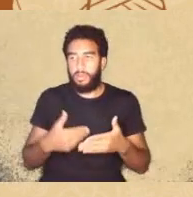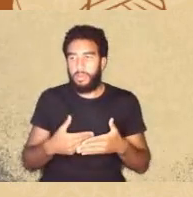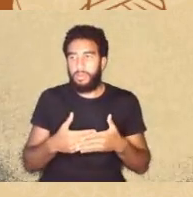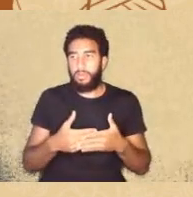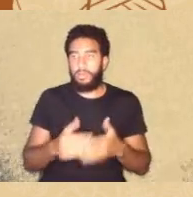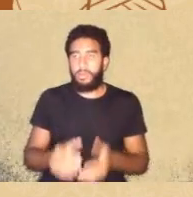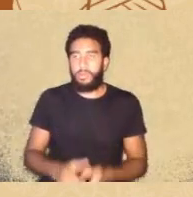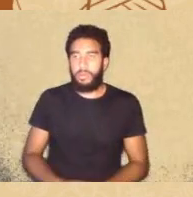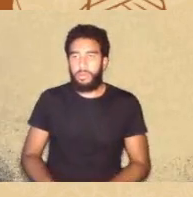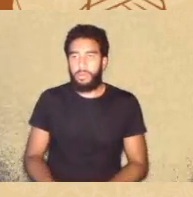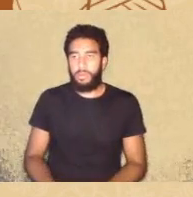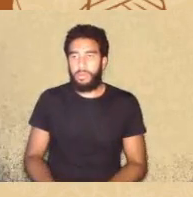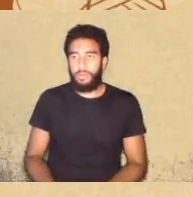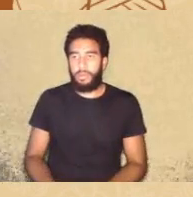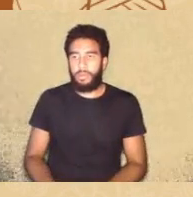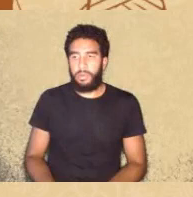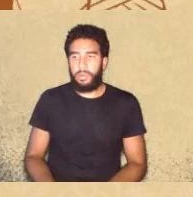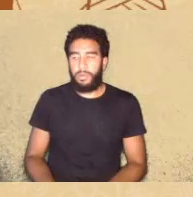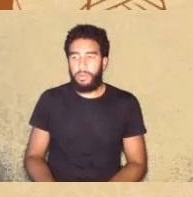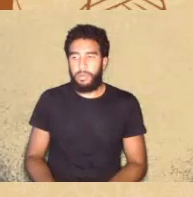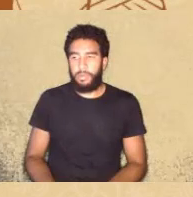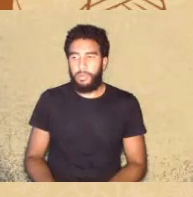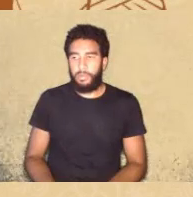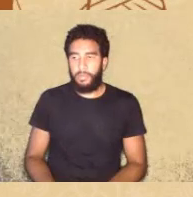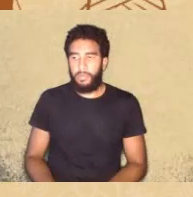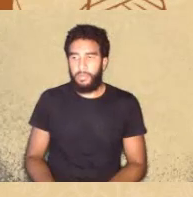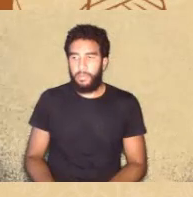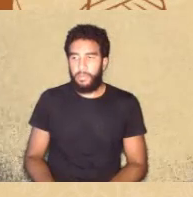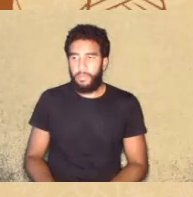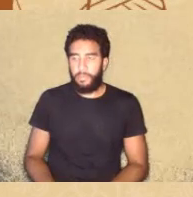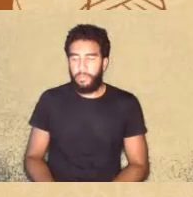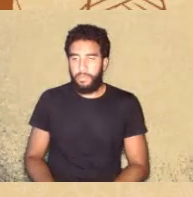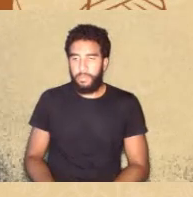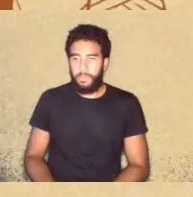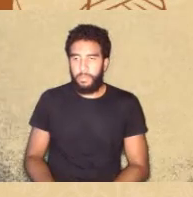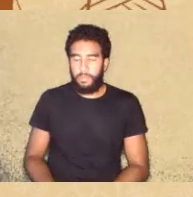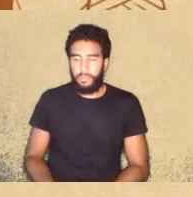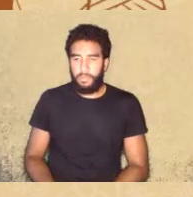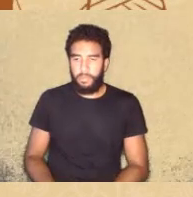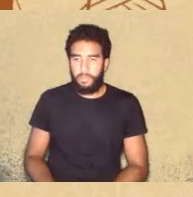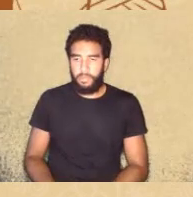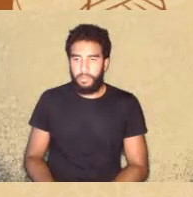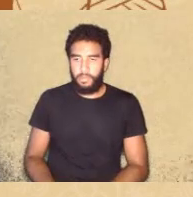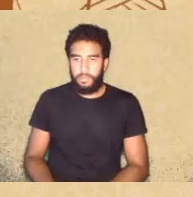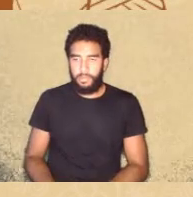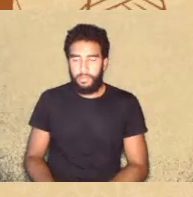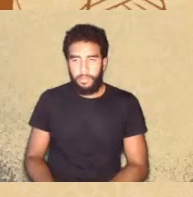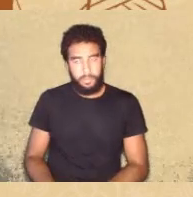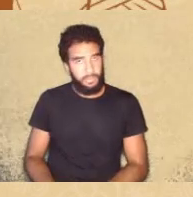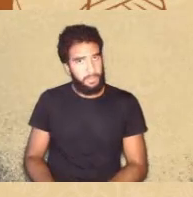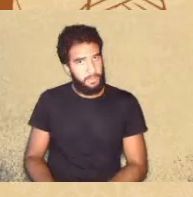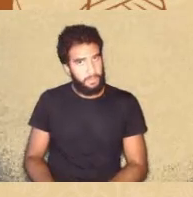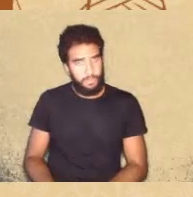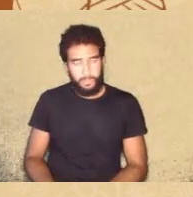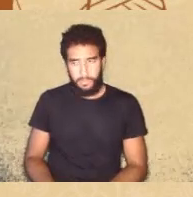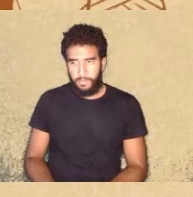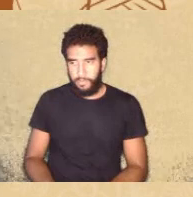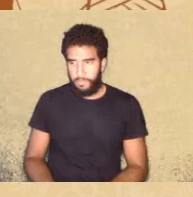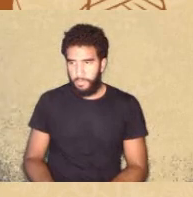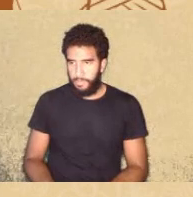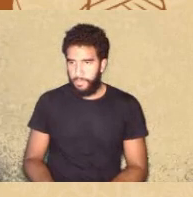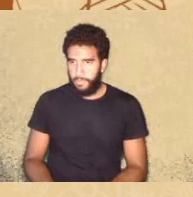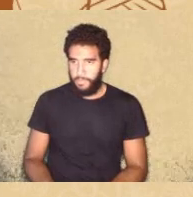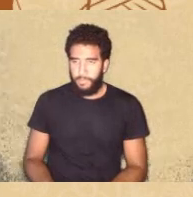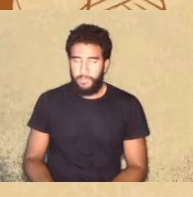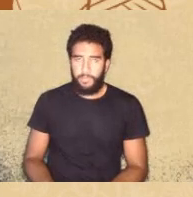e que ela é mantida cotidianamente. Né. Eu achei a sua proposta muito urgente, necessária e complexa, né? Porque